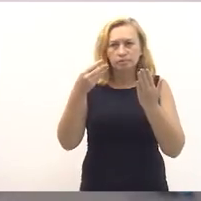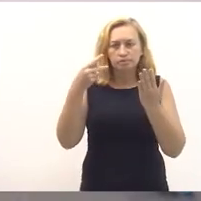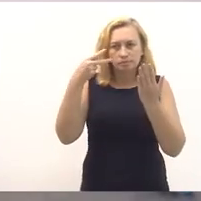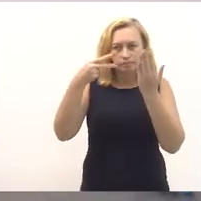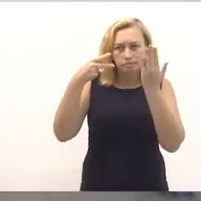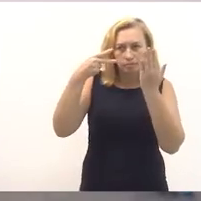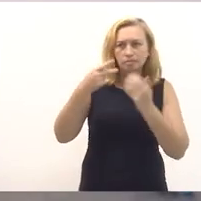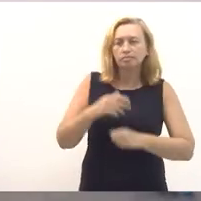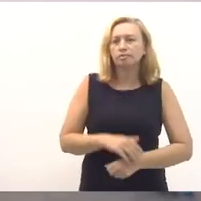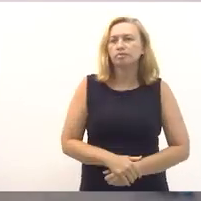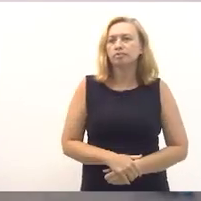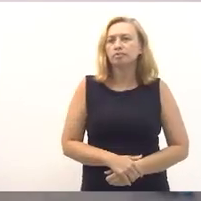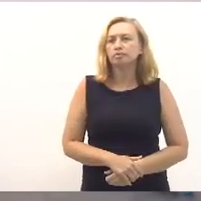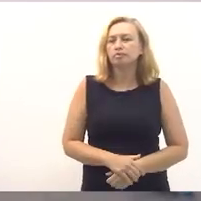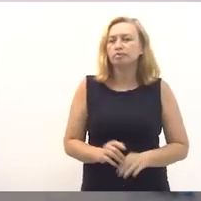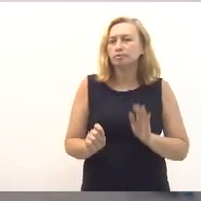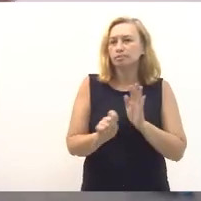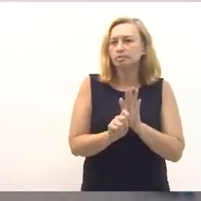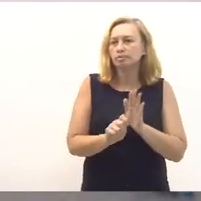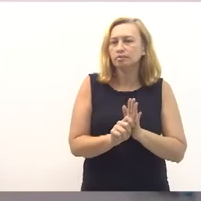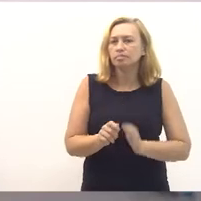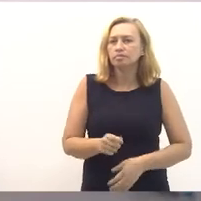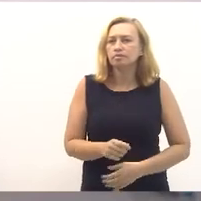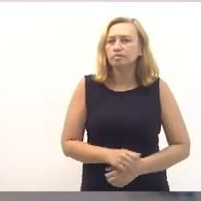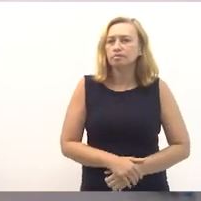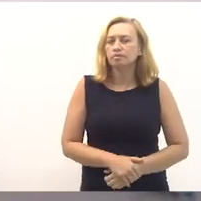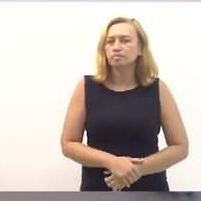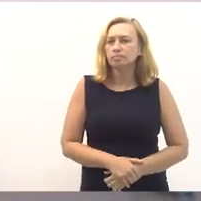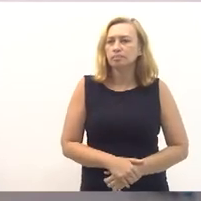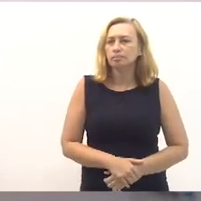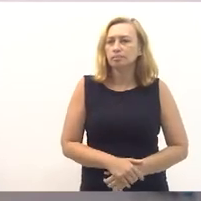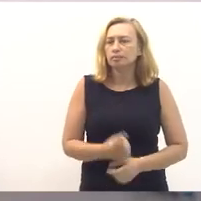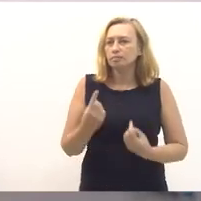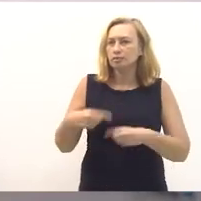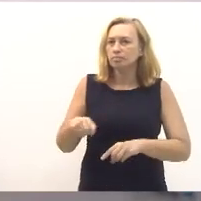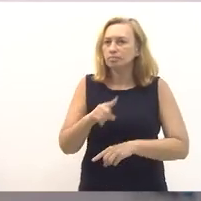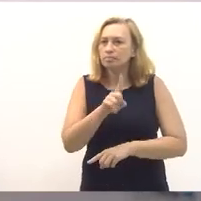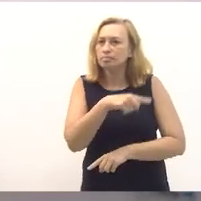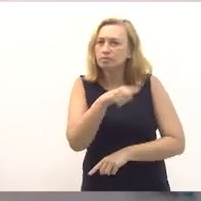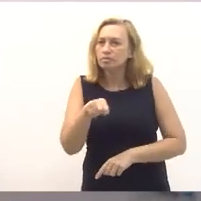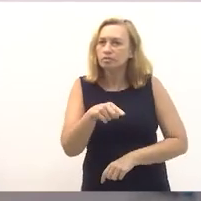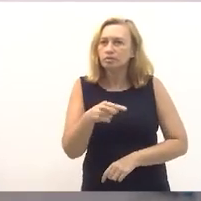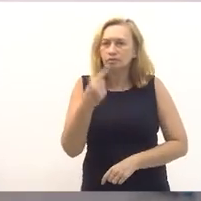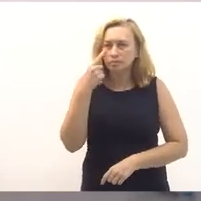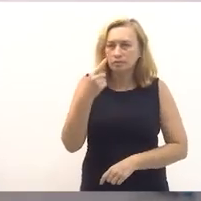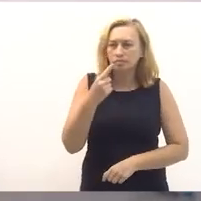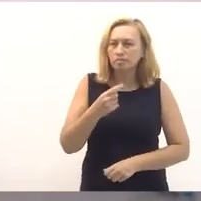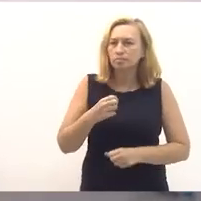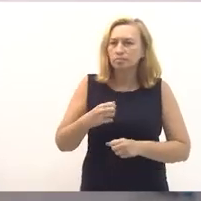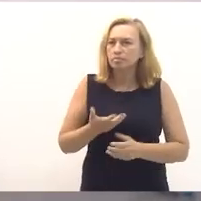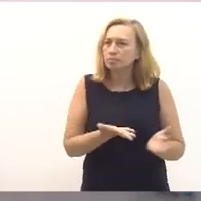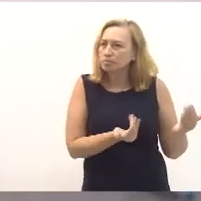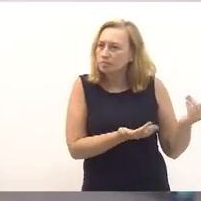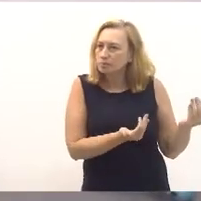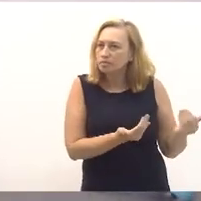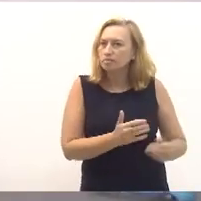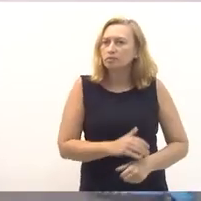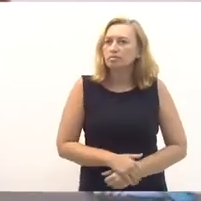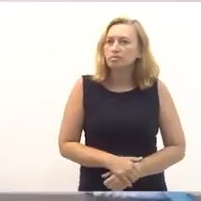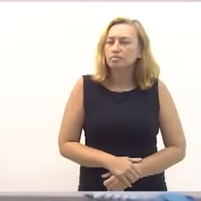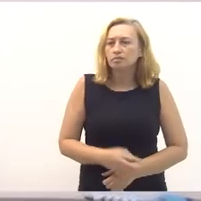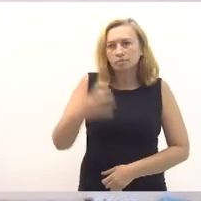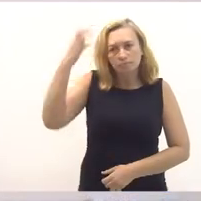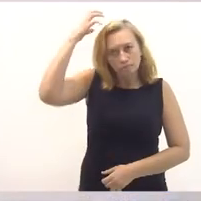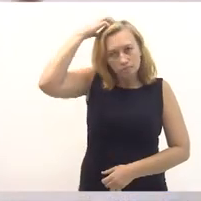então eu vejo eu sou antiproibicionista e eu vejo desde muito jovem a